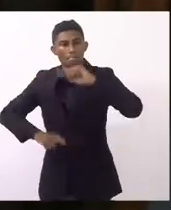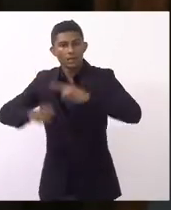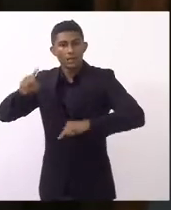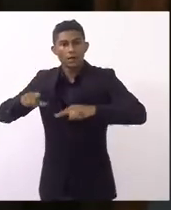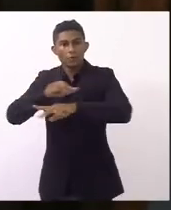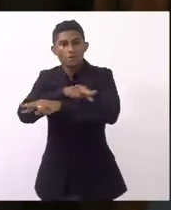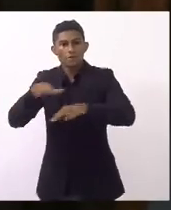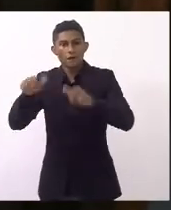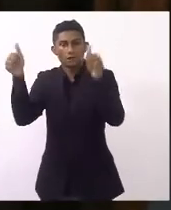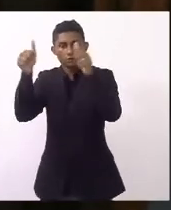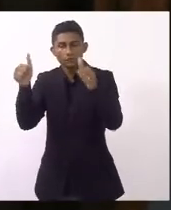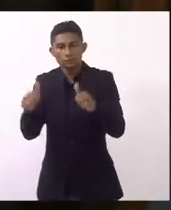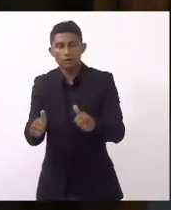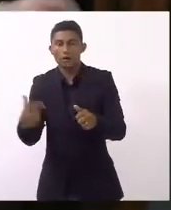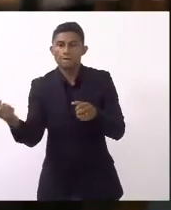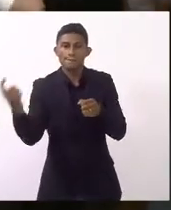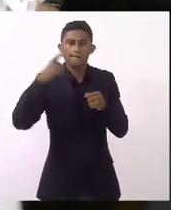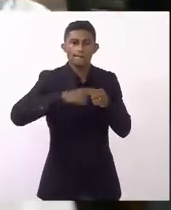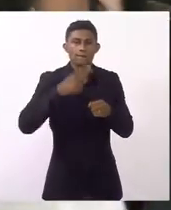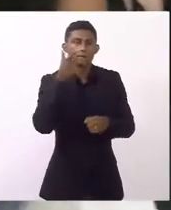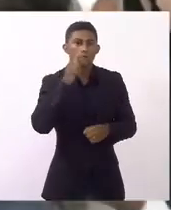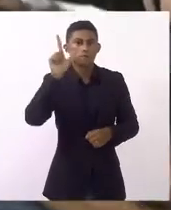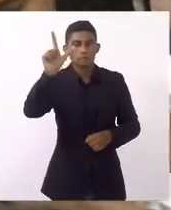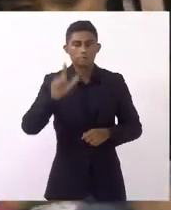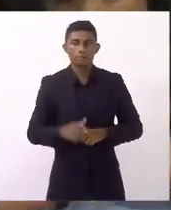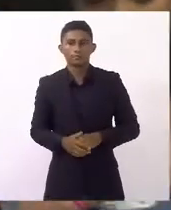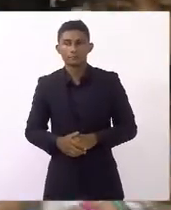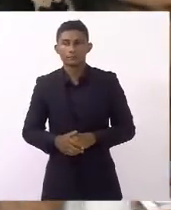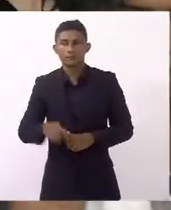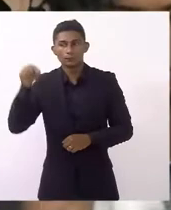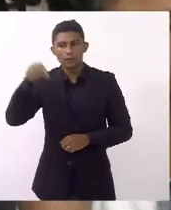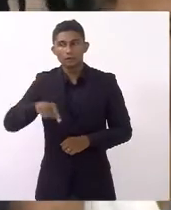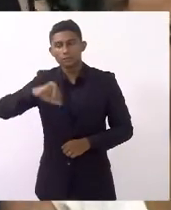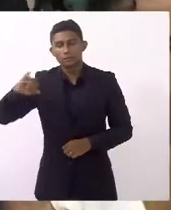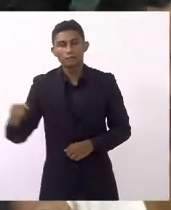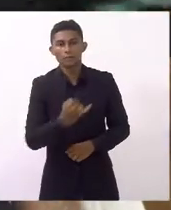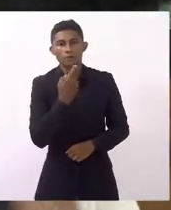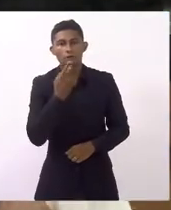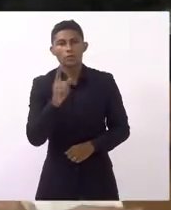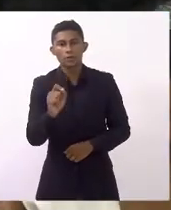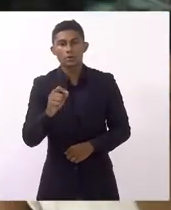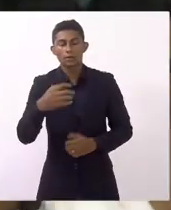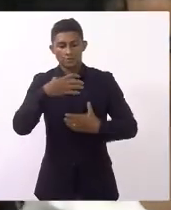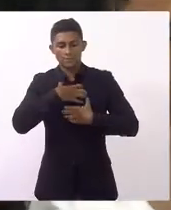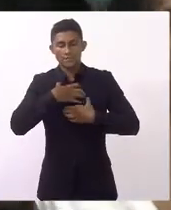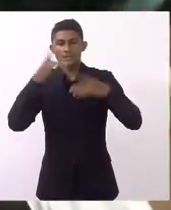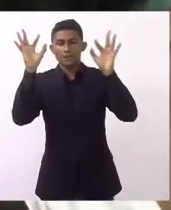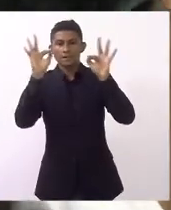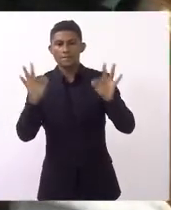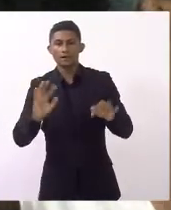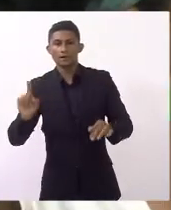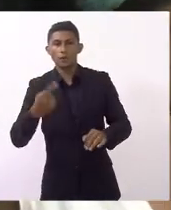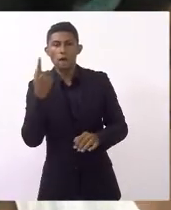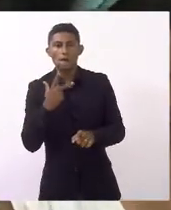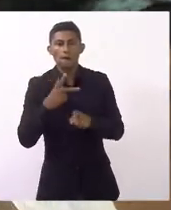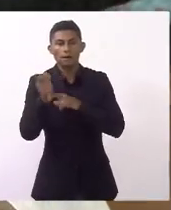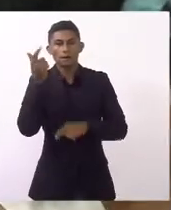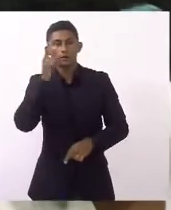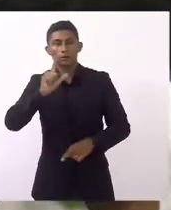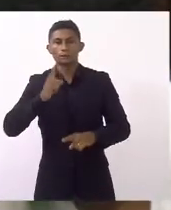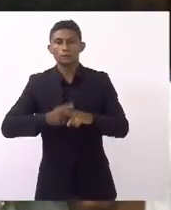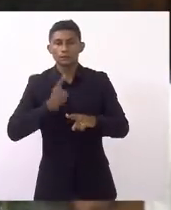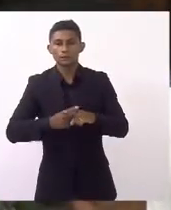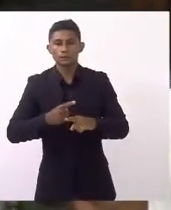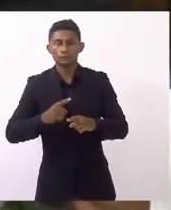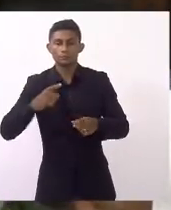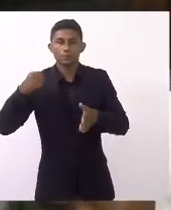devolvidas não queria na verdade aproveitar só fala para dizer que eu fico muito feliz da gente ter conseguido essa vitória porque a